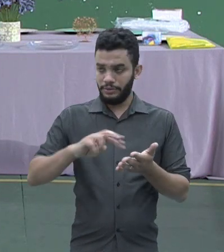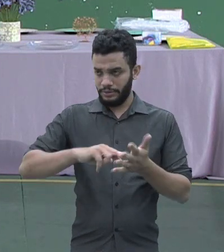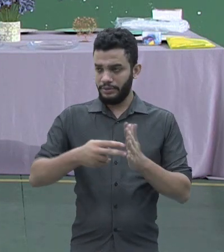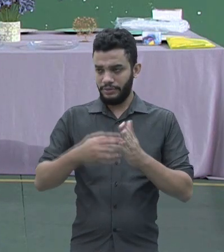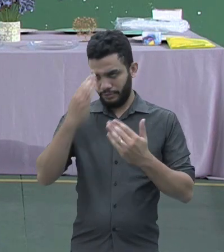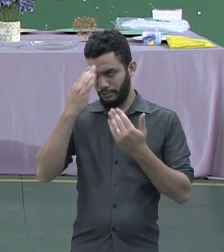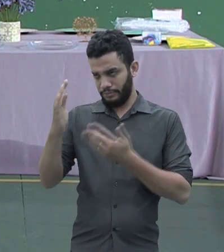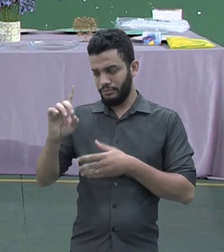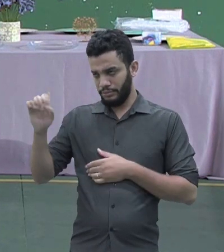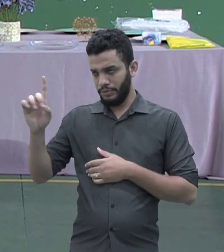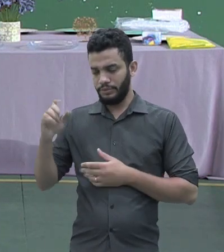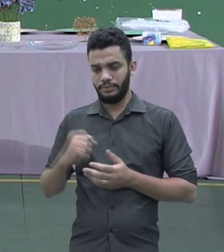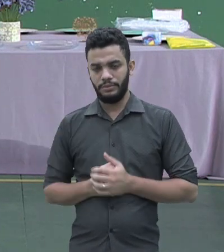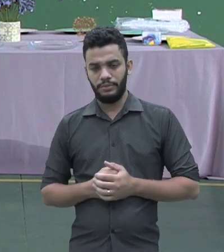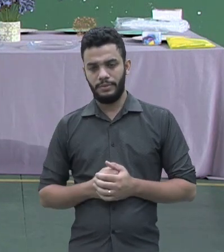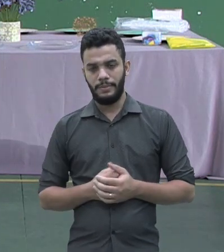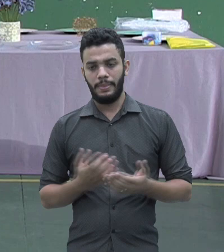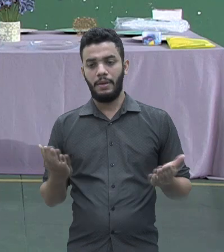frase, Farley?